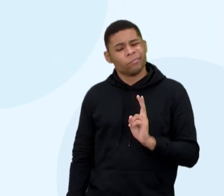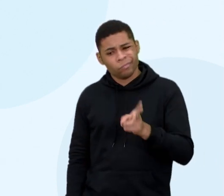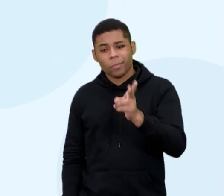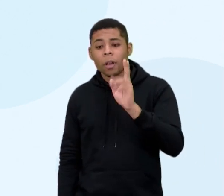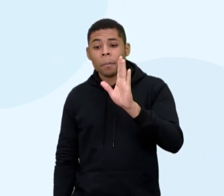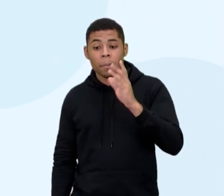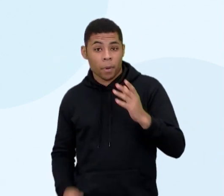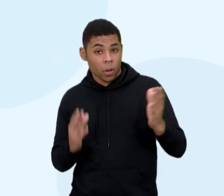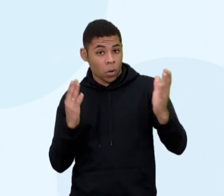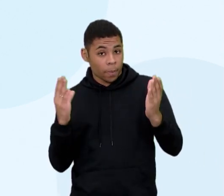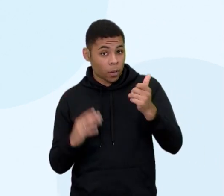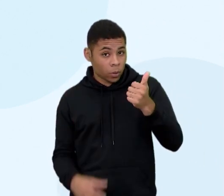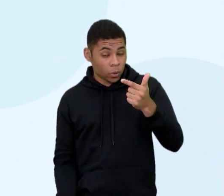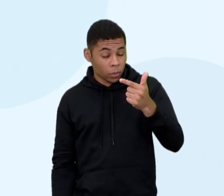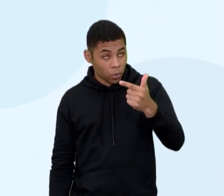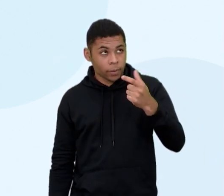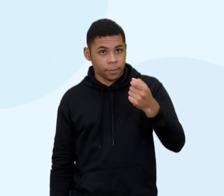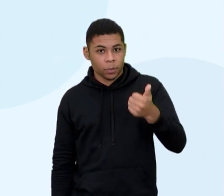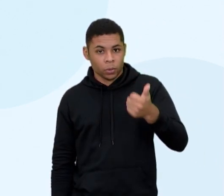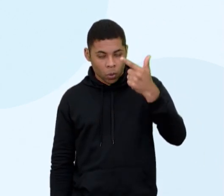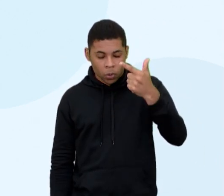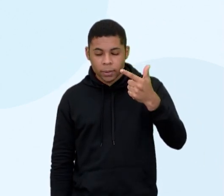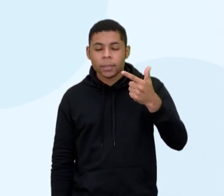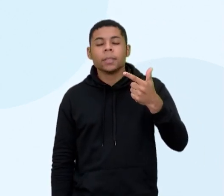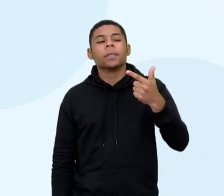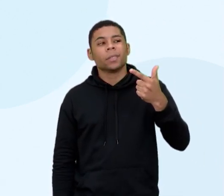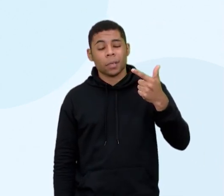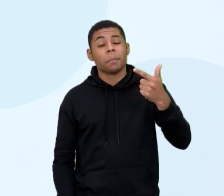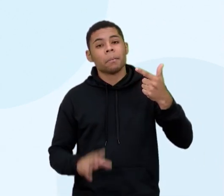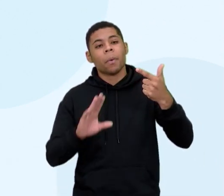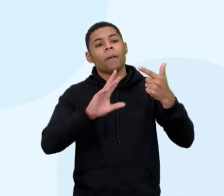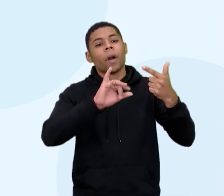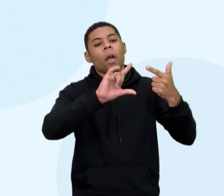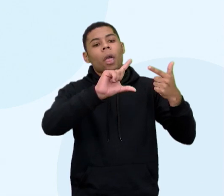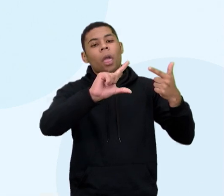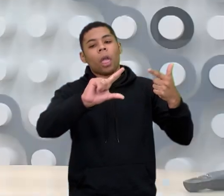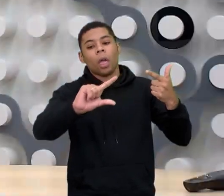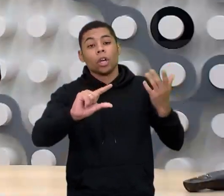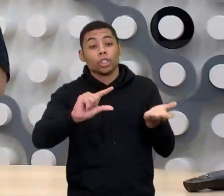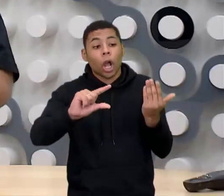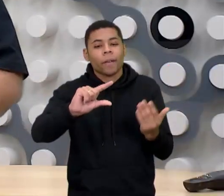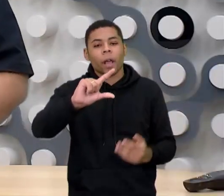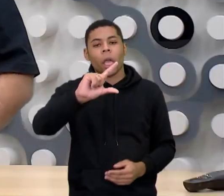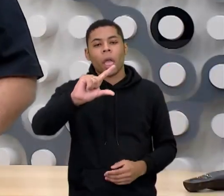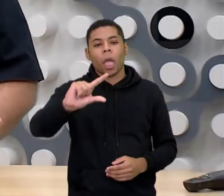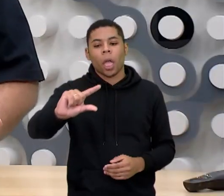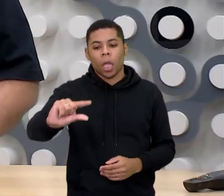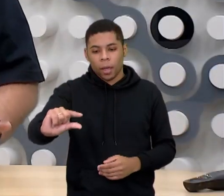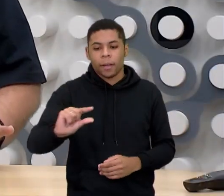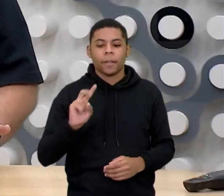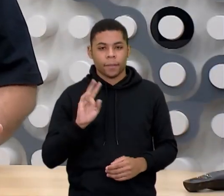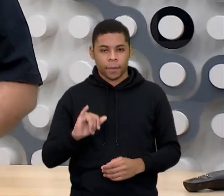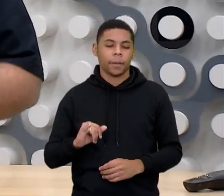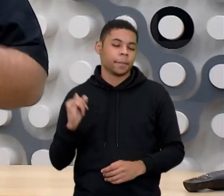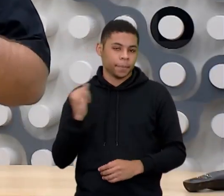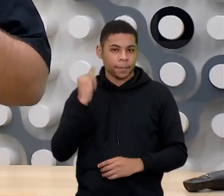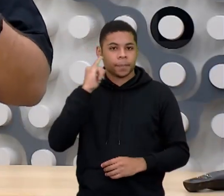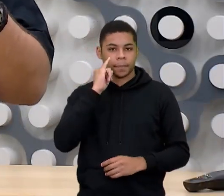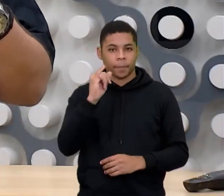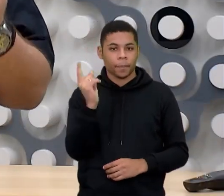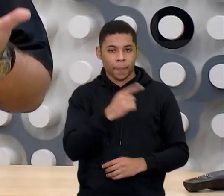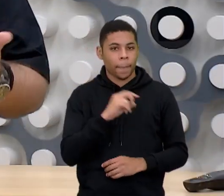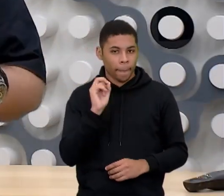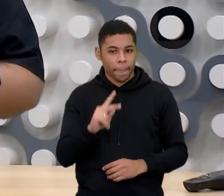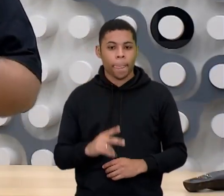2012 e a tendência é que diminua cada vez mais. Então é importante retratar isso para vocês. Então vocês